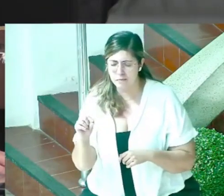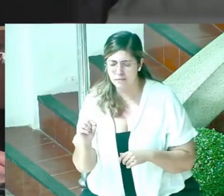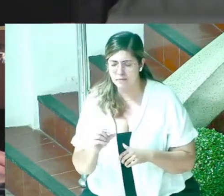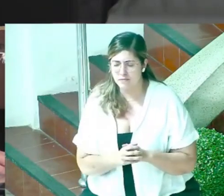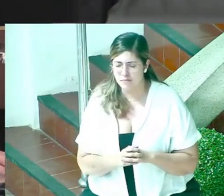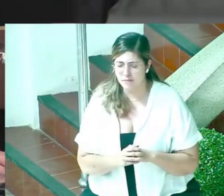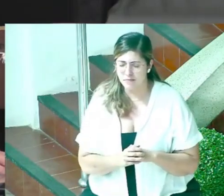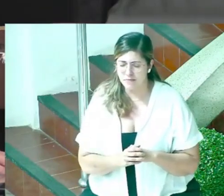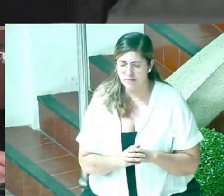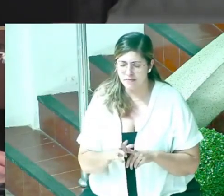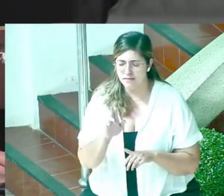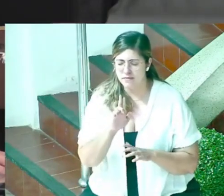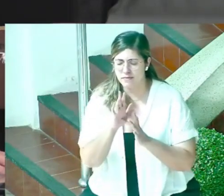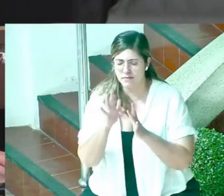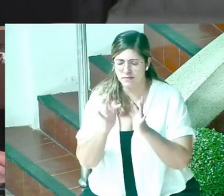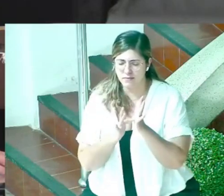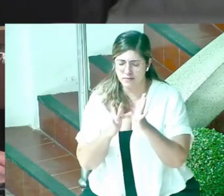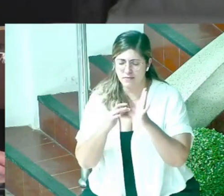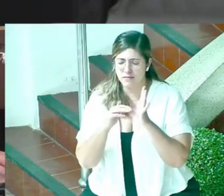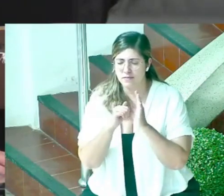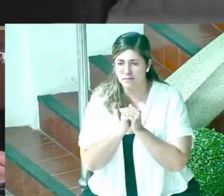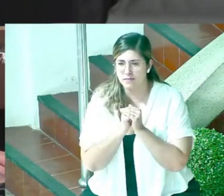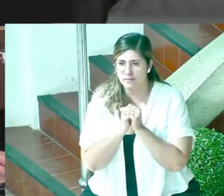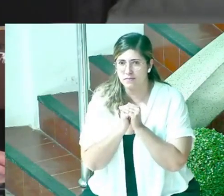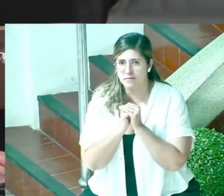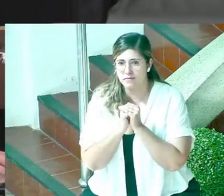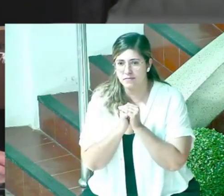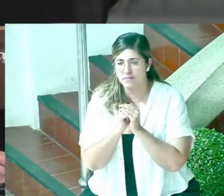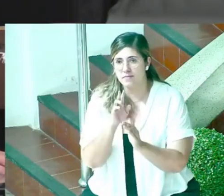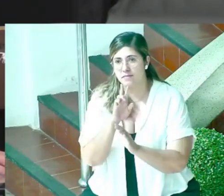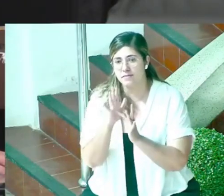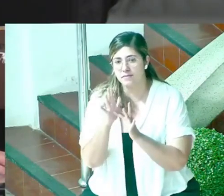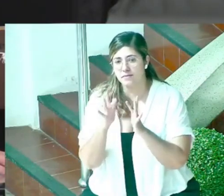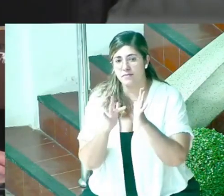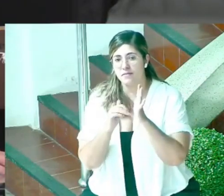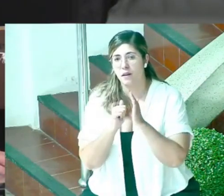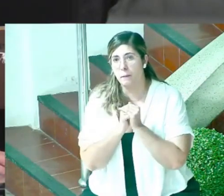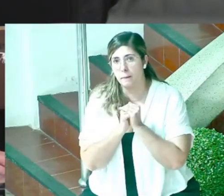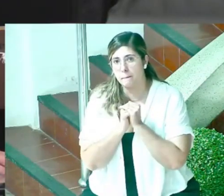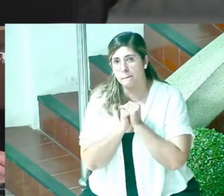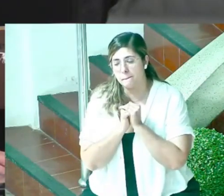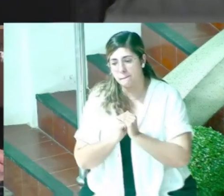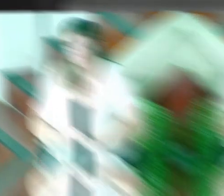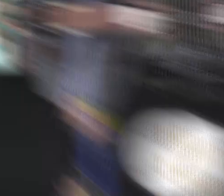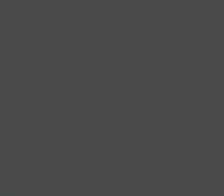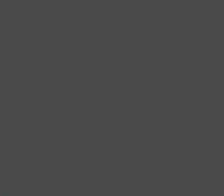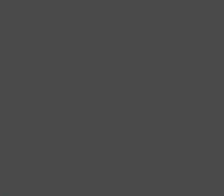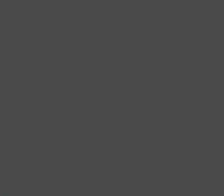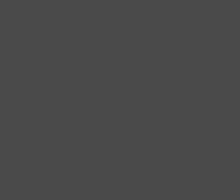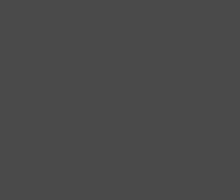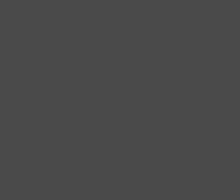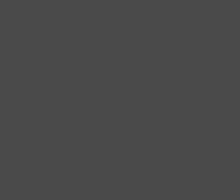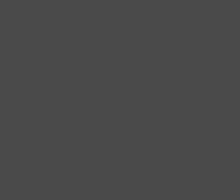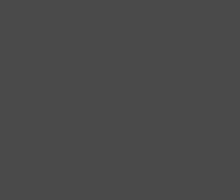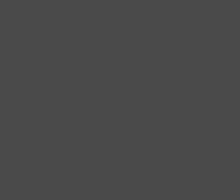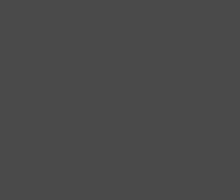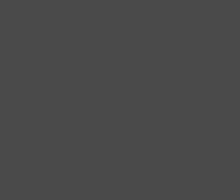Casais que não aplicam diariamente, porque qualquer casal tem tensões, brigas,